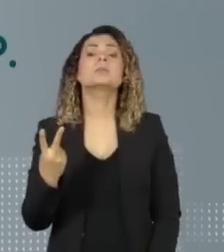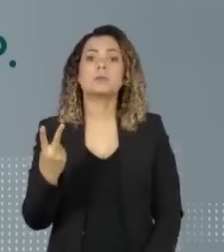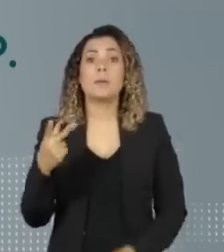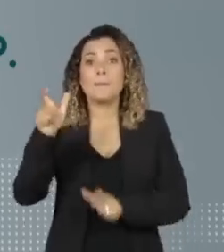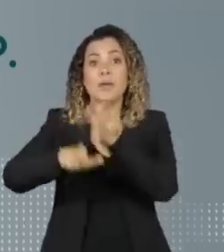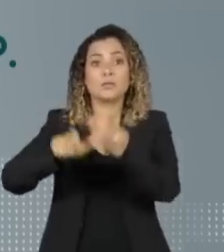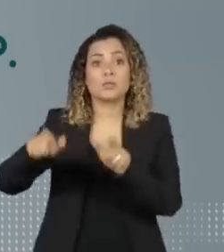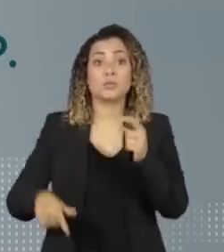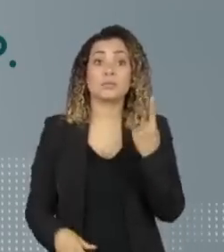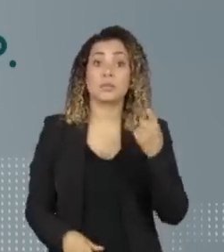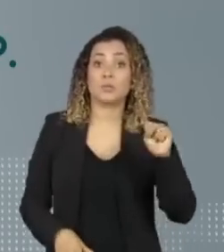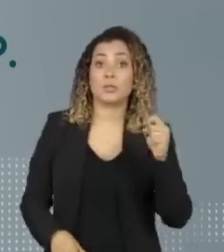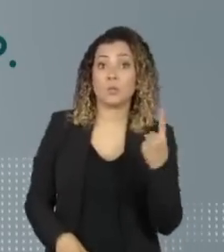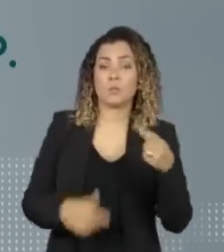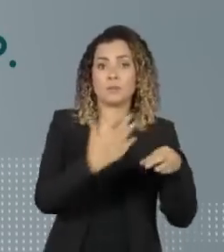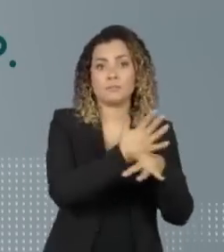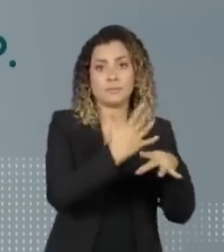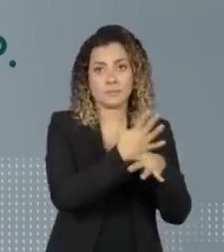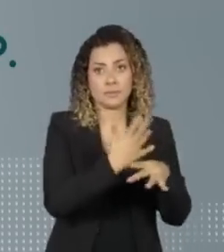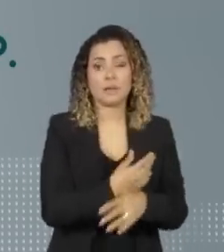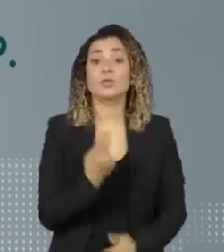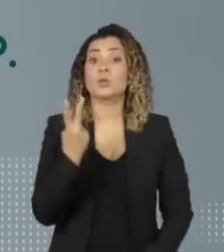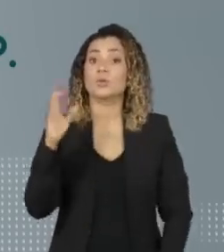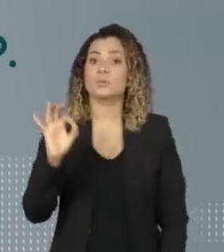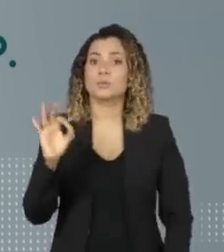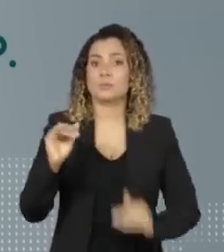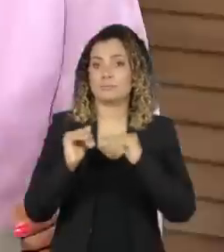cidades a margem de erro é de dois pontos percentuais